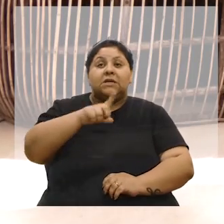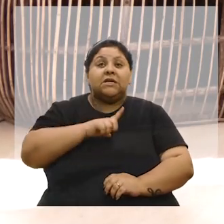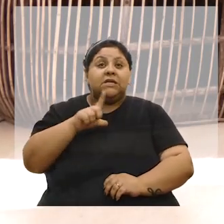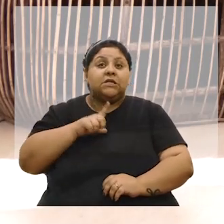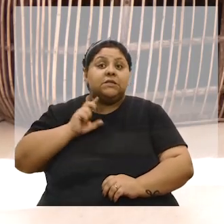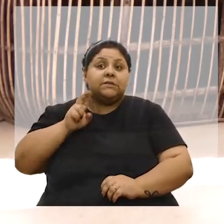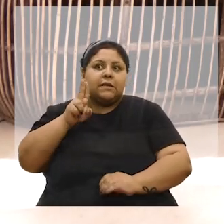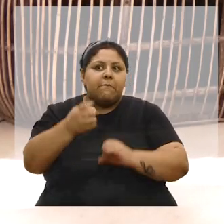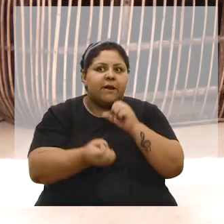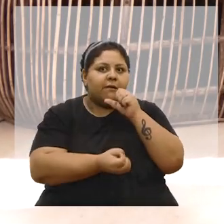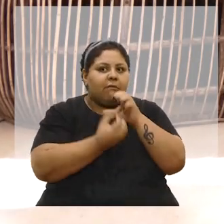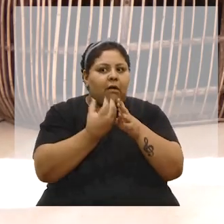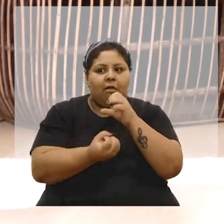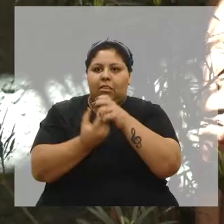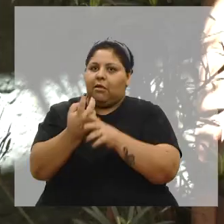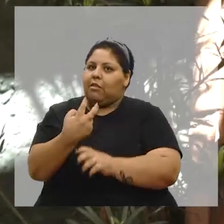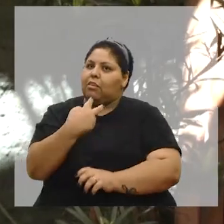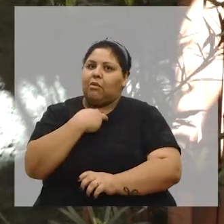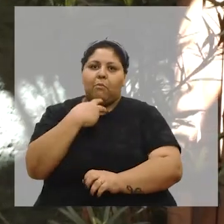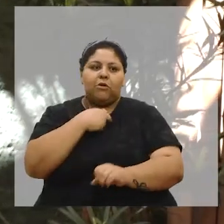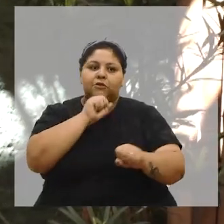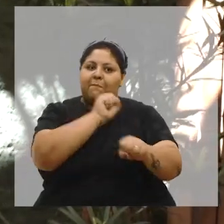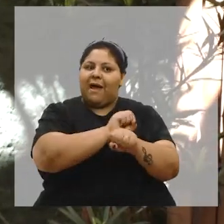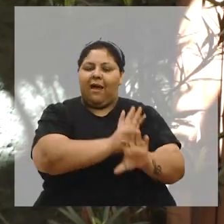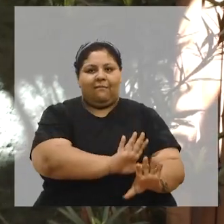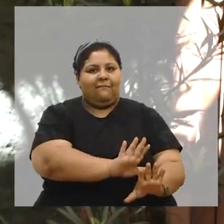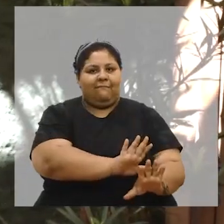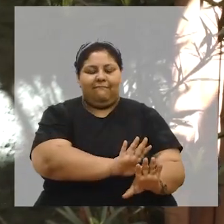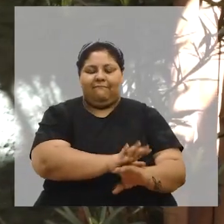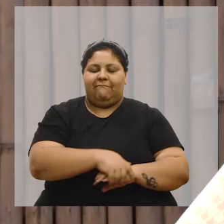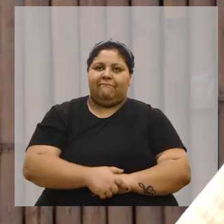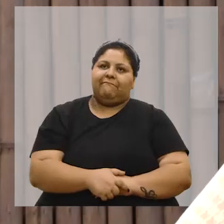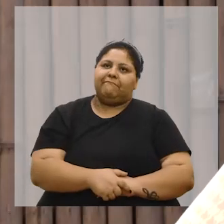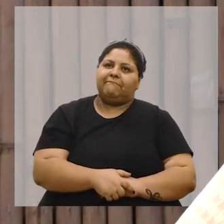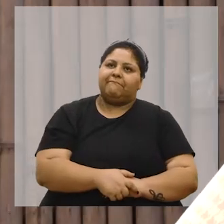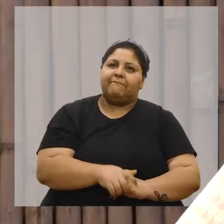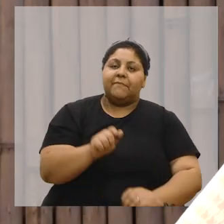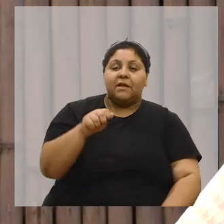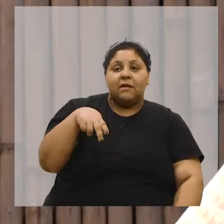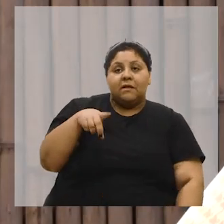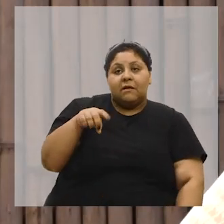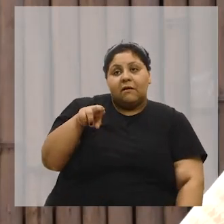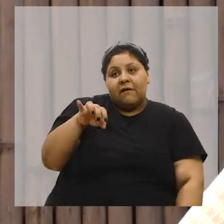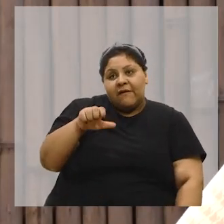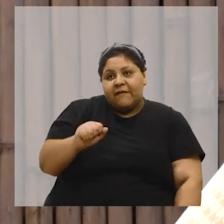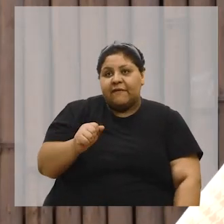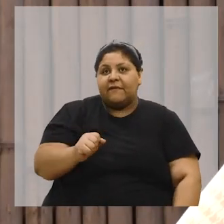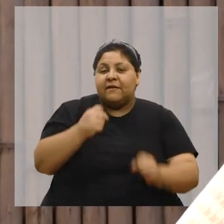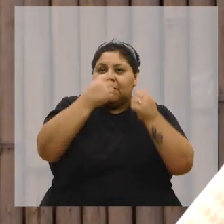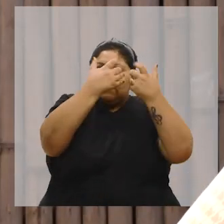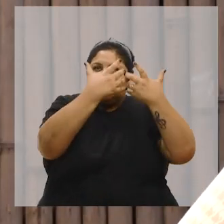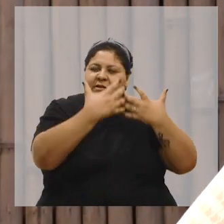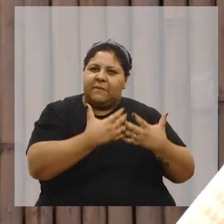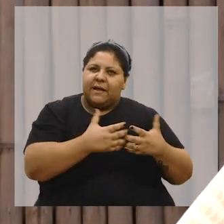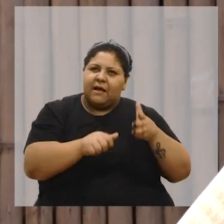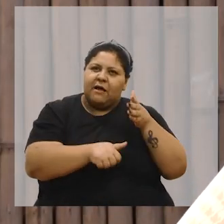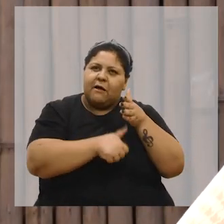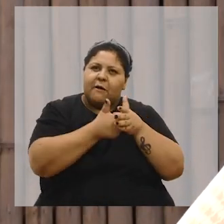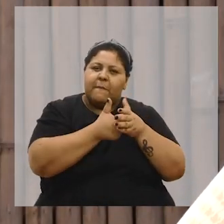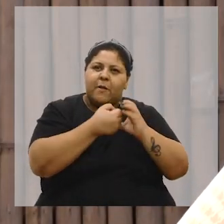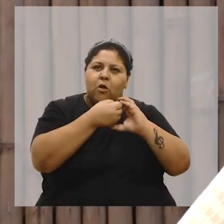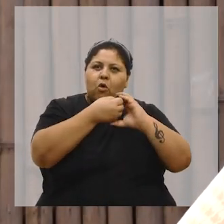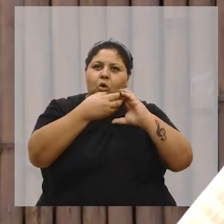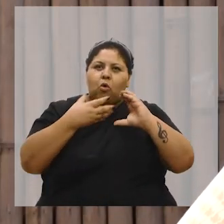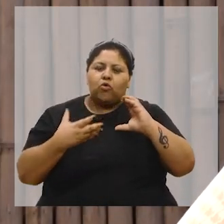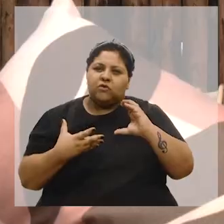a gente tem que estar sempre criando, né? A gente não muito pode legal. cair na mesmice. E André, fala um pouquinho daquele conceito do slow food, que as pessoas querem